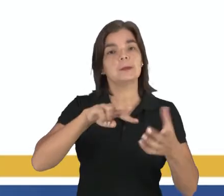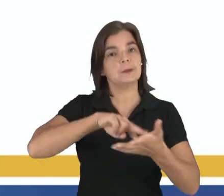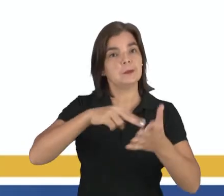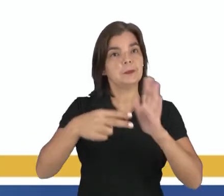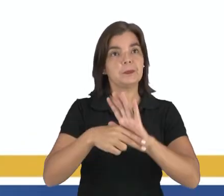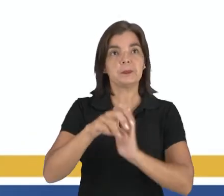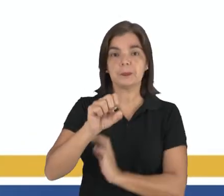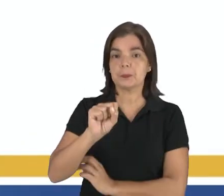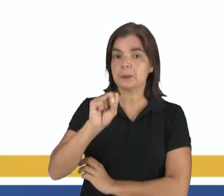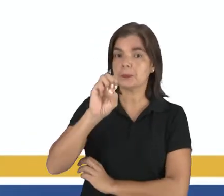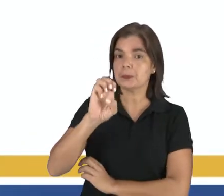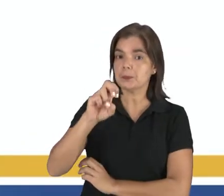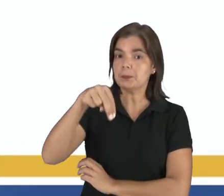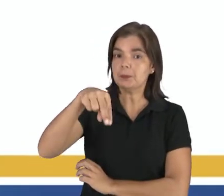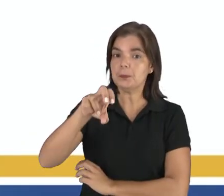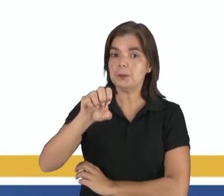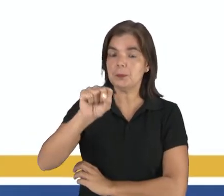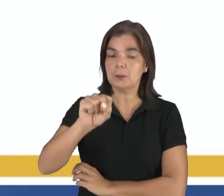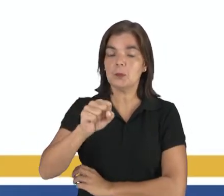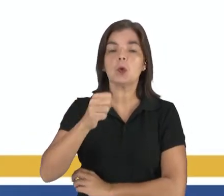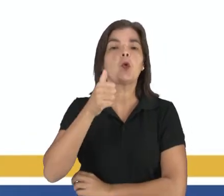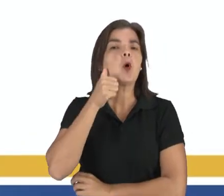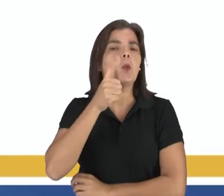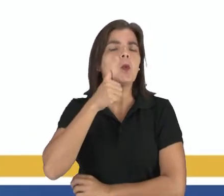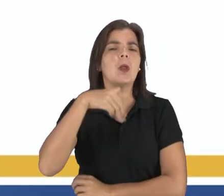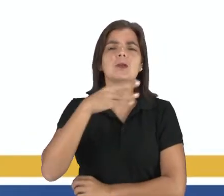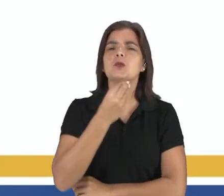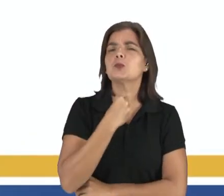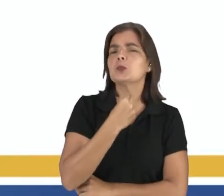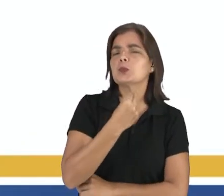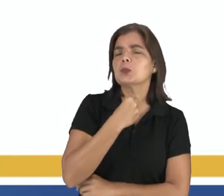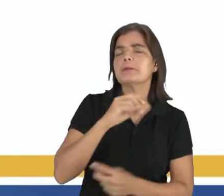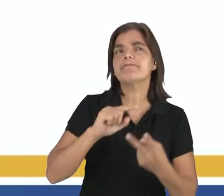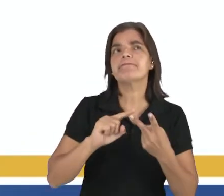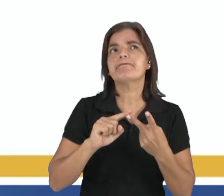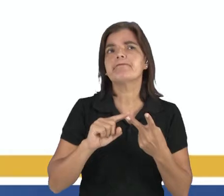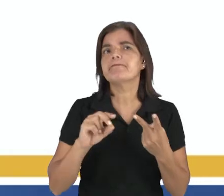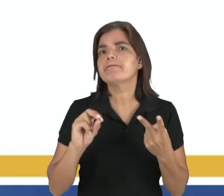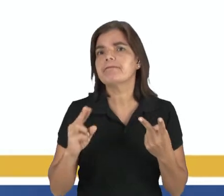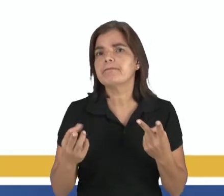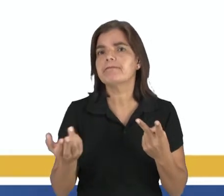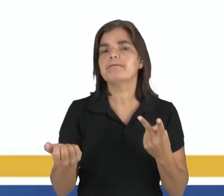Ou que as mulheres são mais frágeis. Ou que